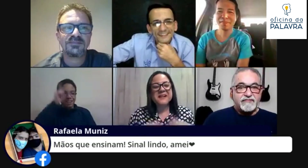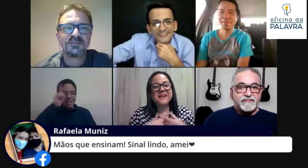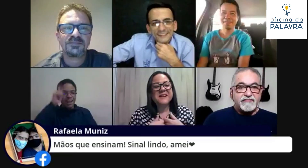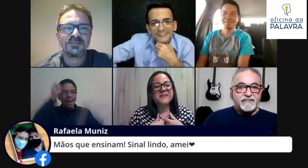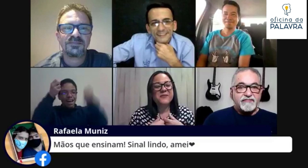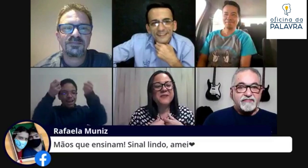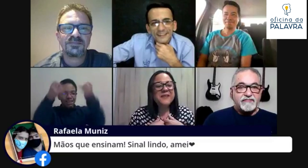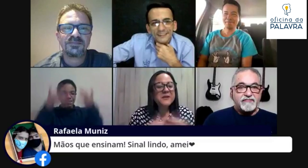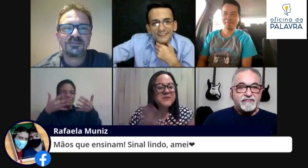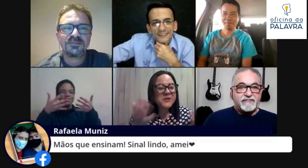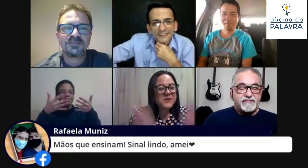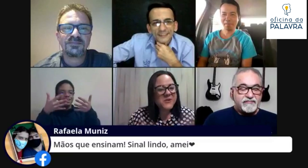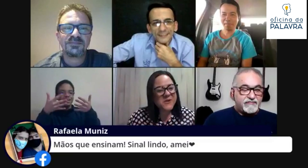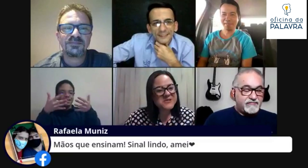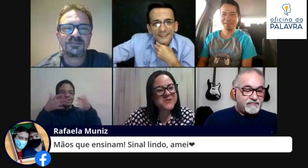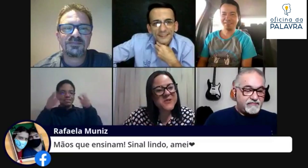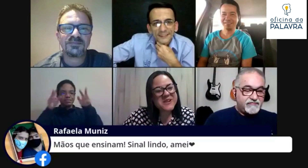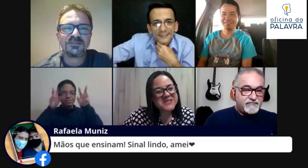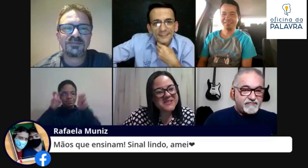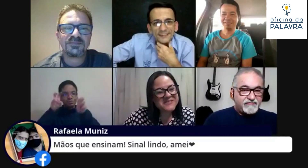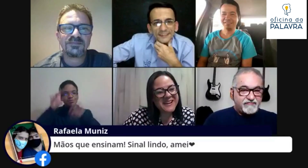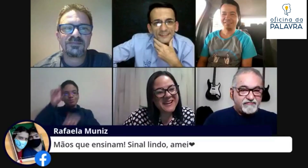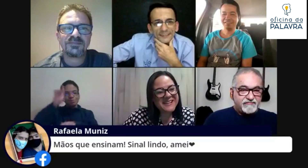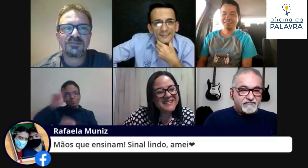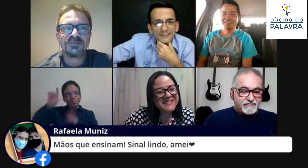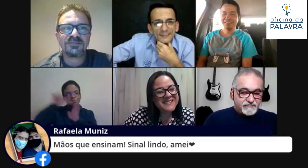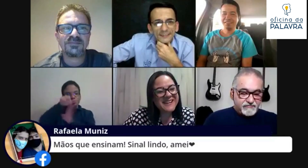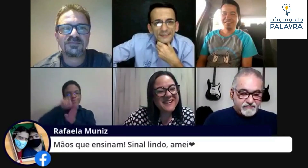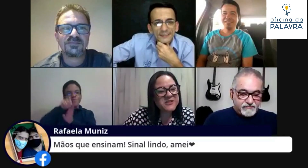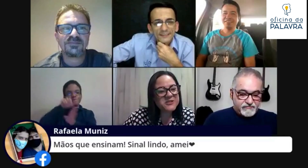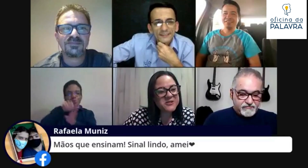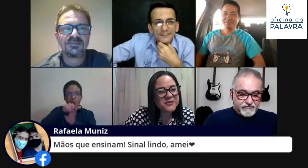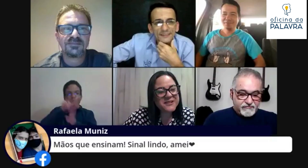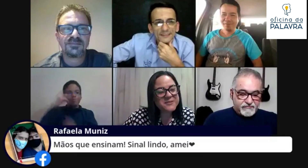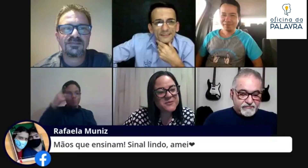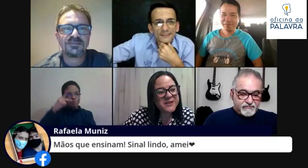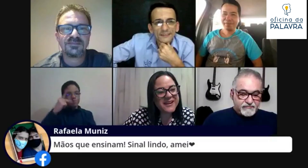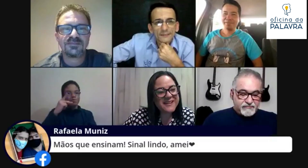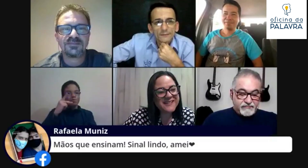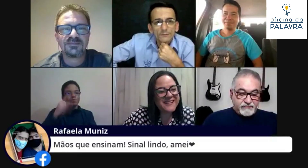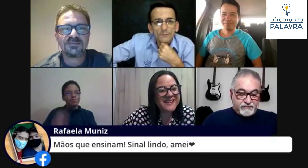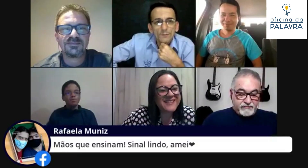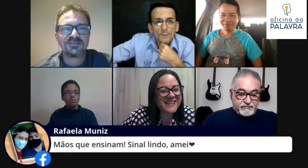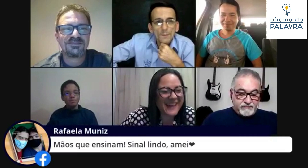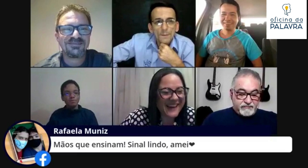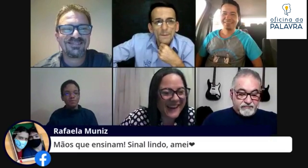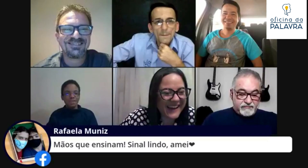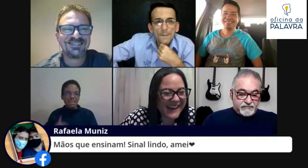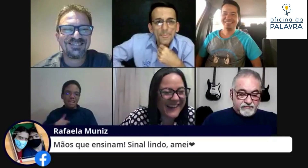Então, foi Deus que colocou isso no coração dele, né? Eu já estou falando por ele.